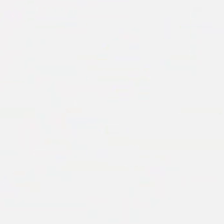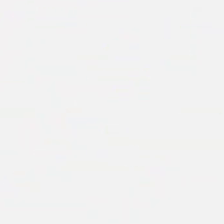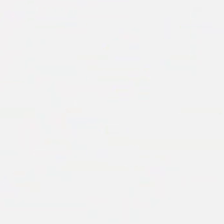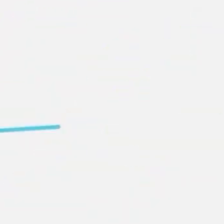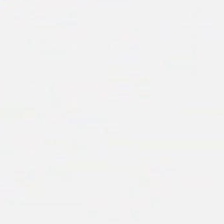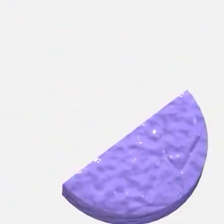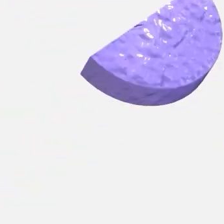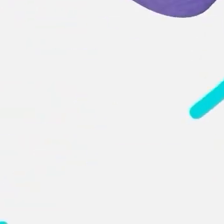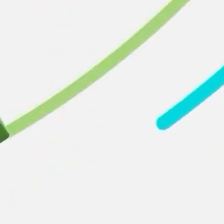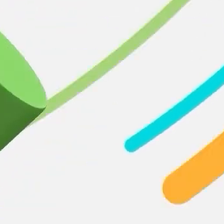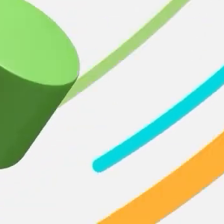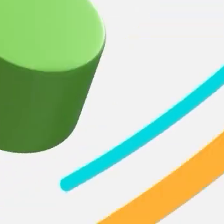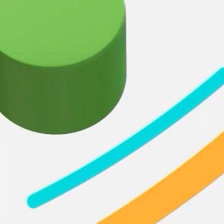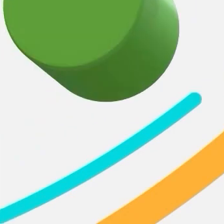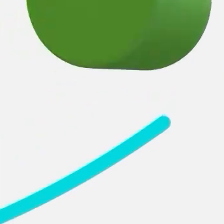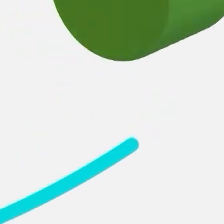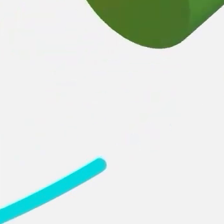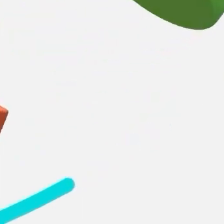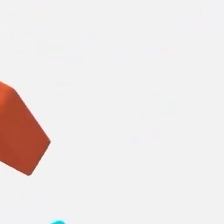Música